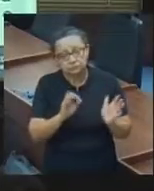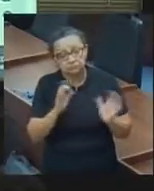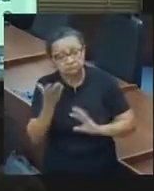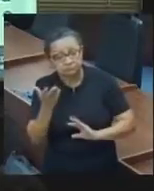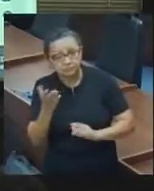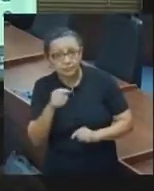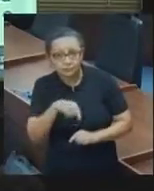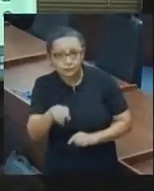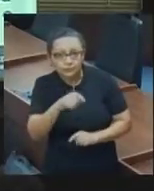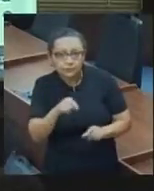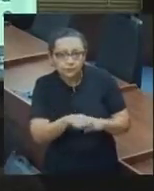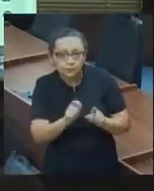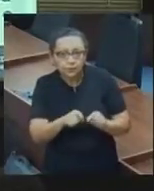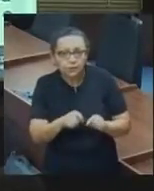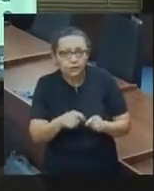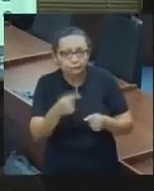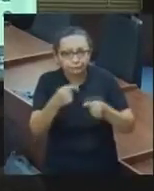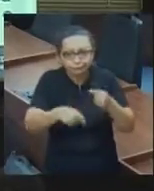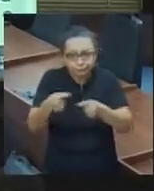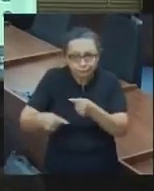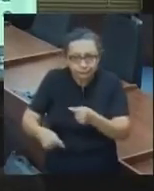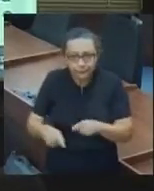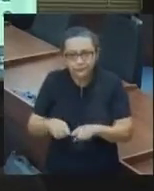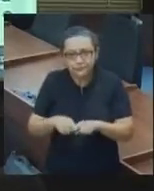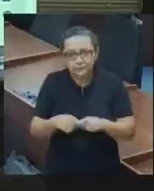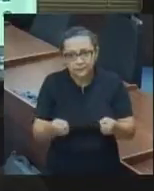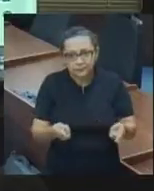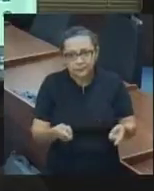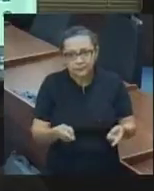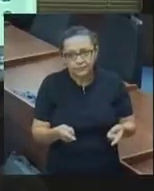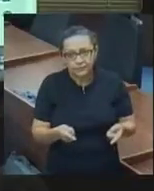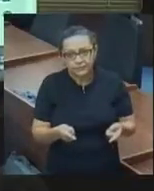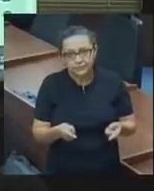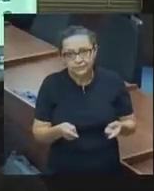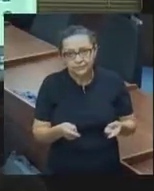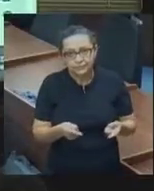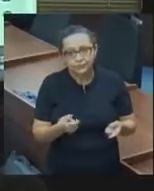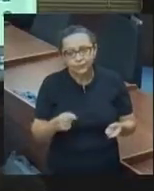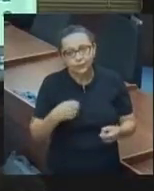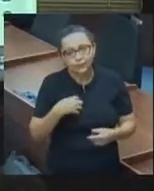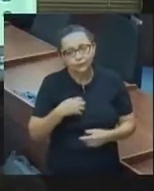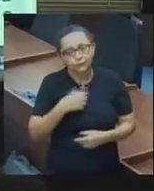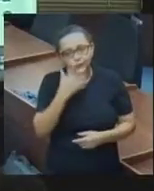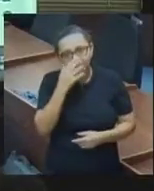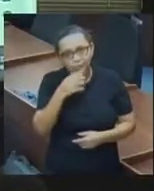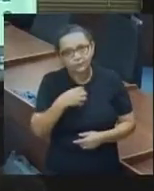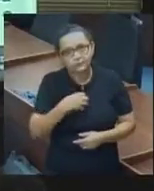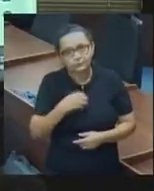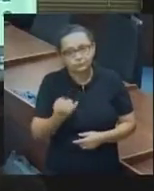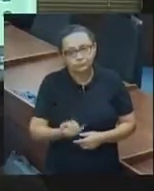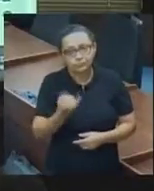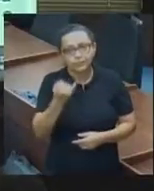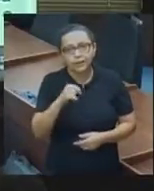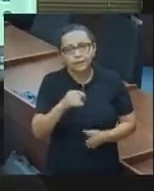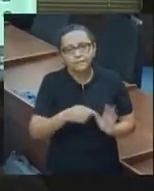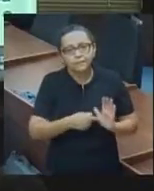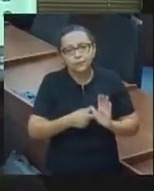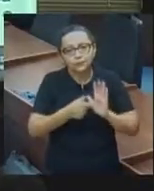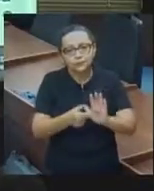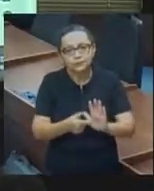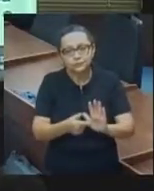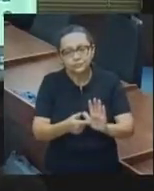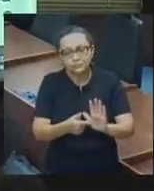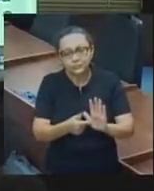vocês podem até discordar é mais o que eu acho relevante é mostrar